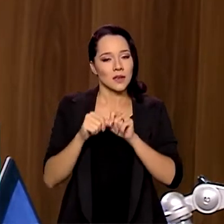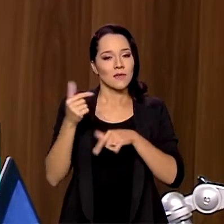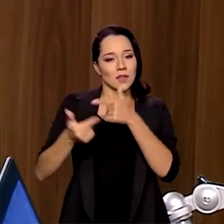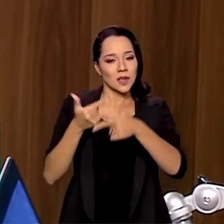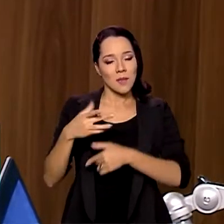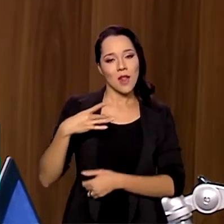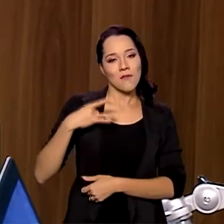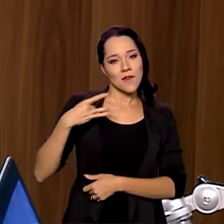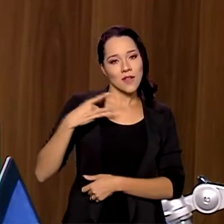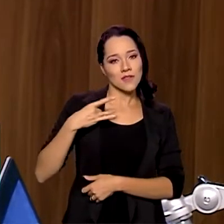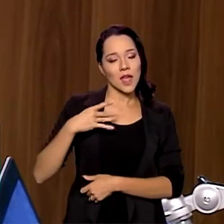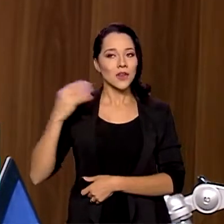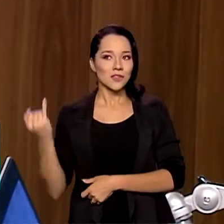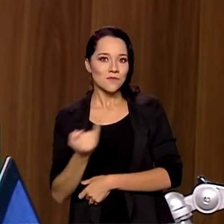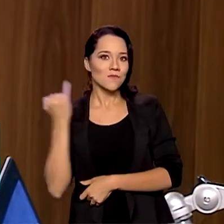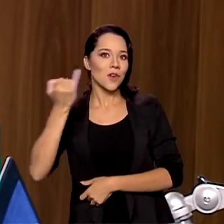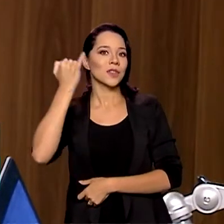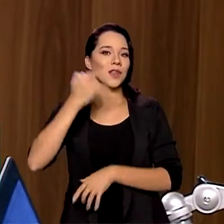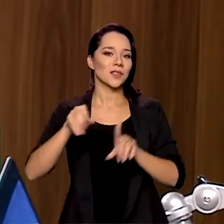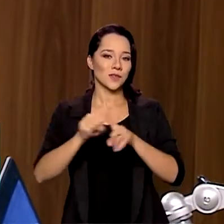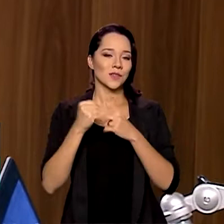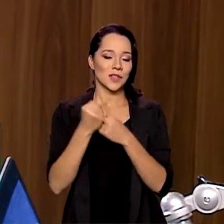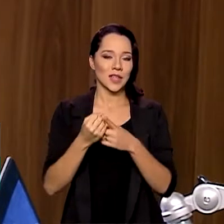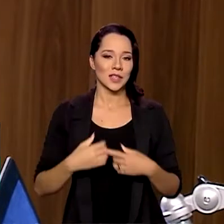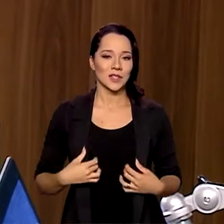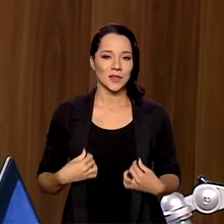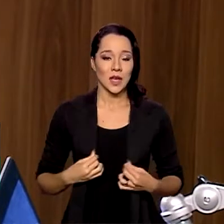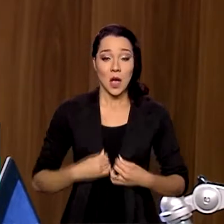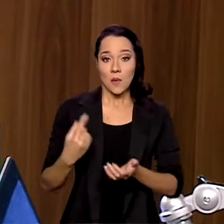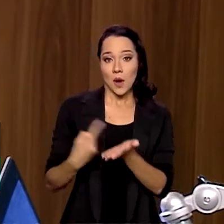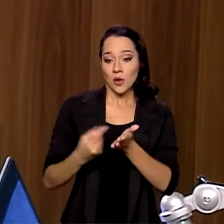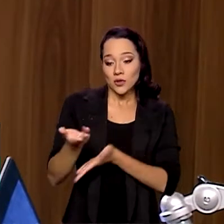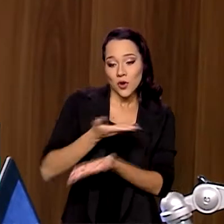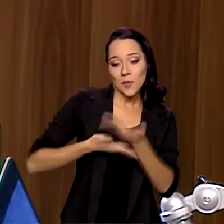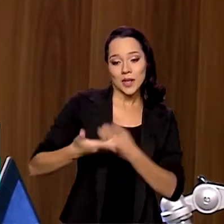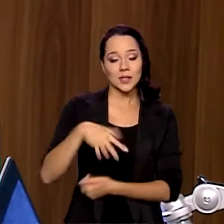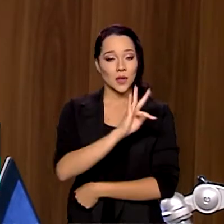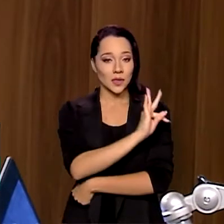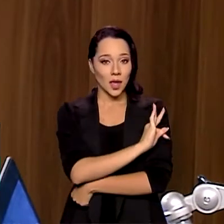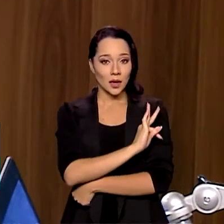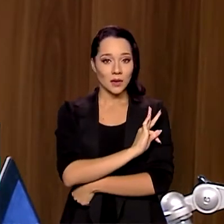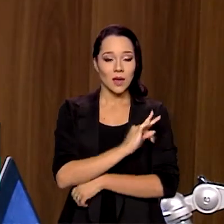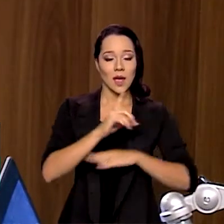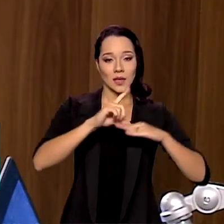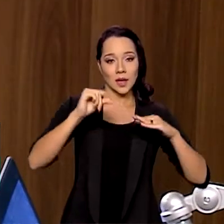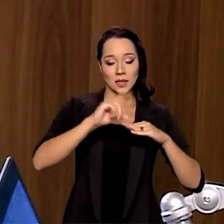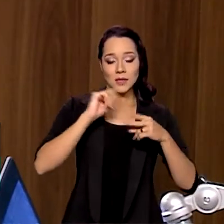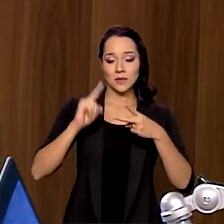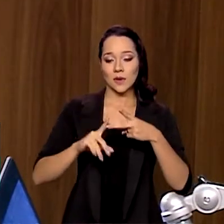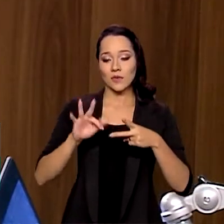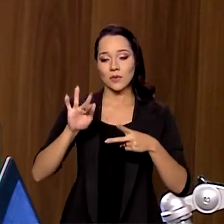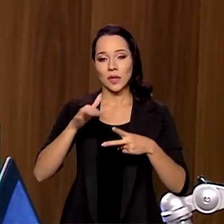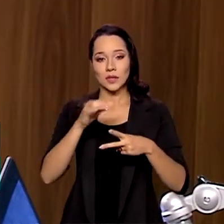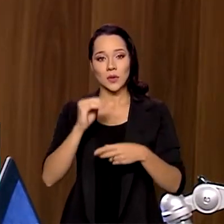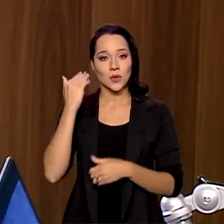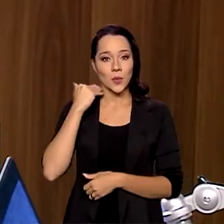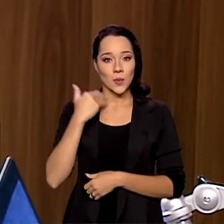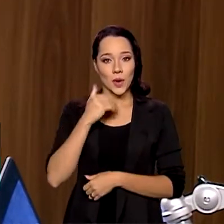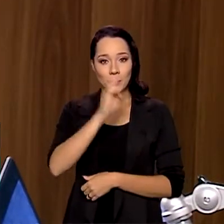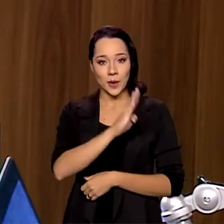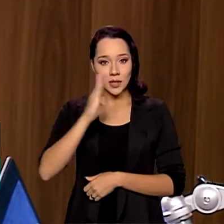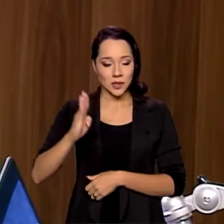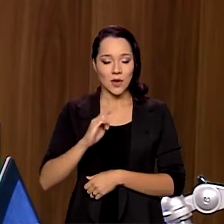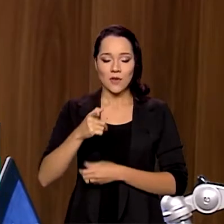trabalho voluntário de relevante interesse social. Um acordo de cooperação técnica entre a Casa Civil e a Fundação Banco do Brasil